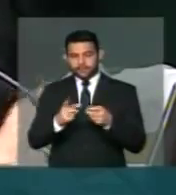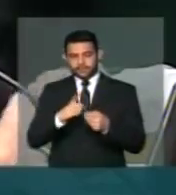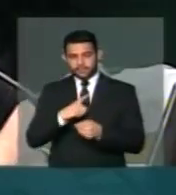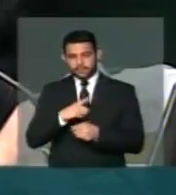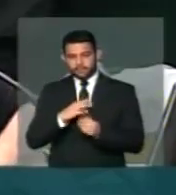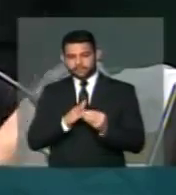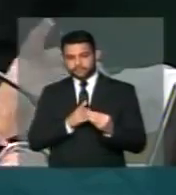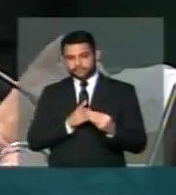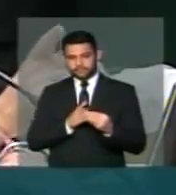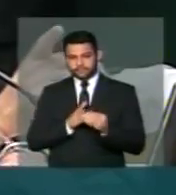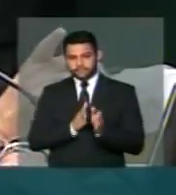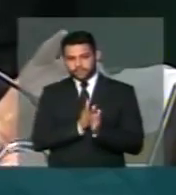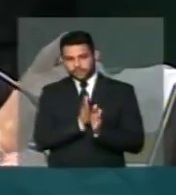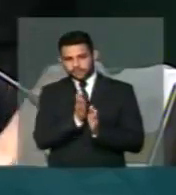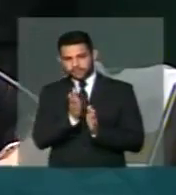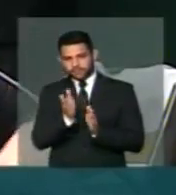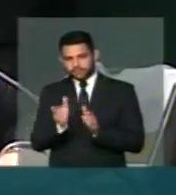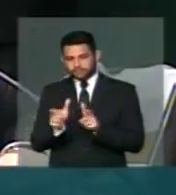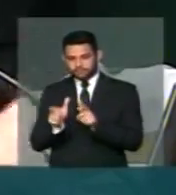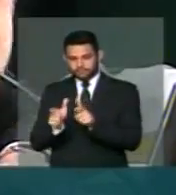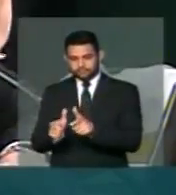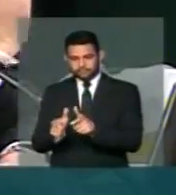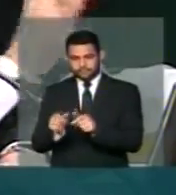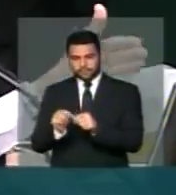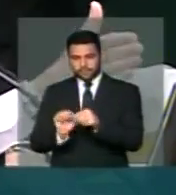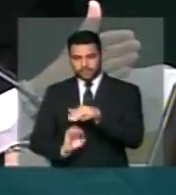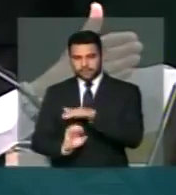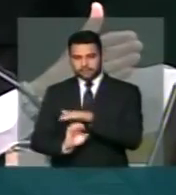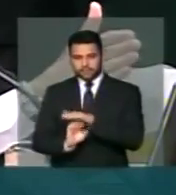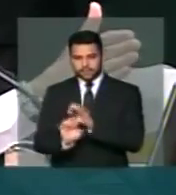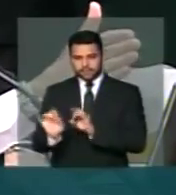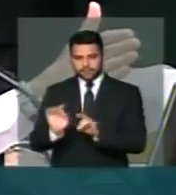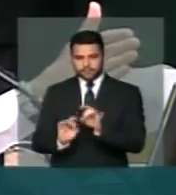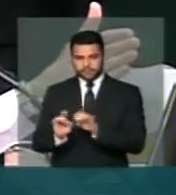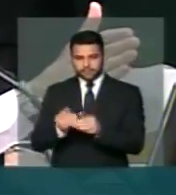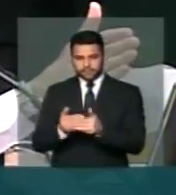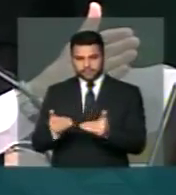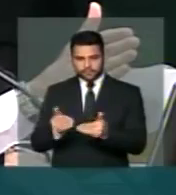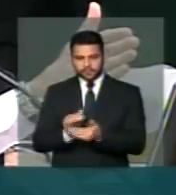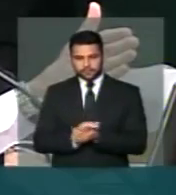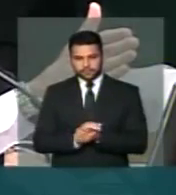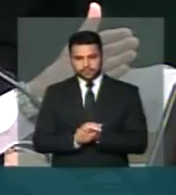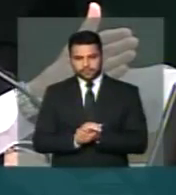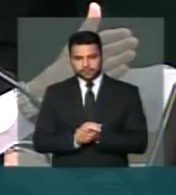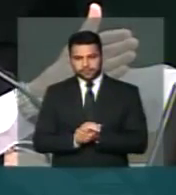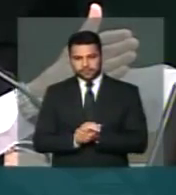houve direcionamento, foi isso que você ouviu? Para empresas específicas.